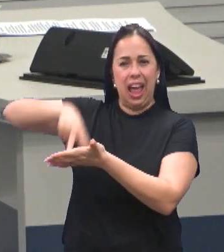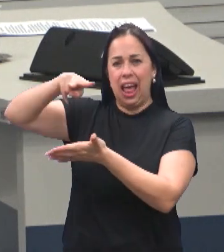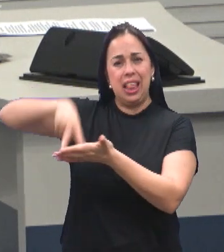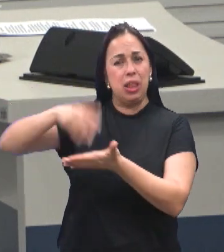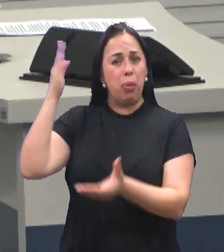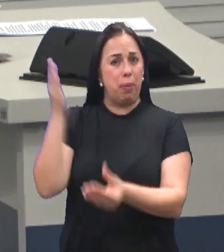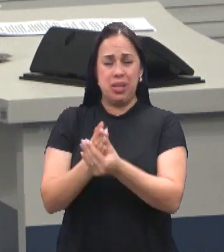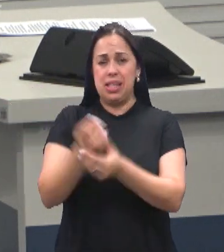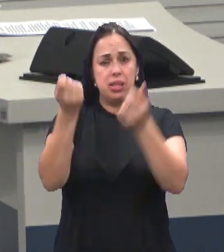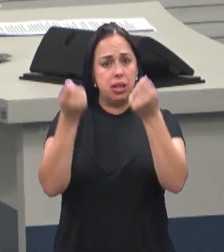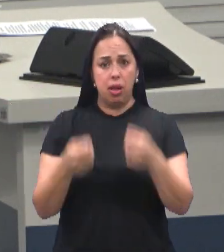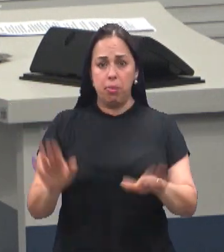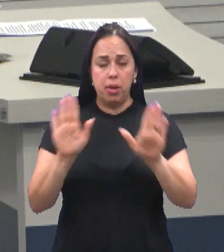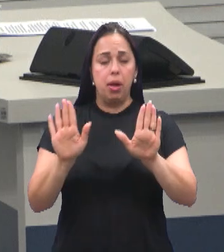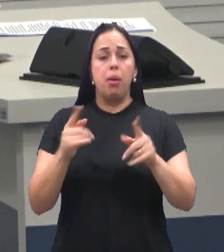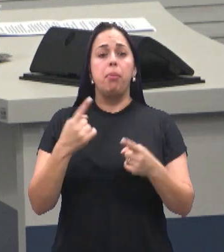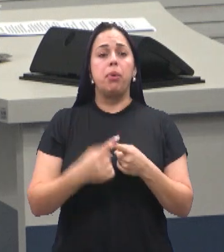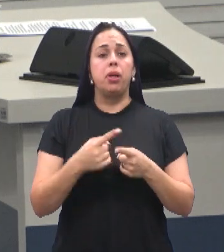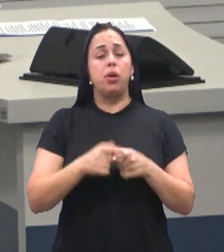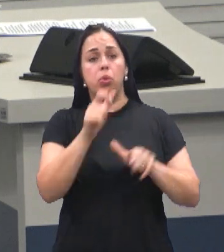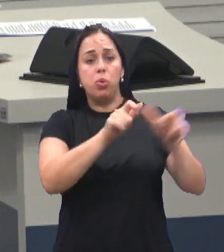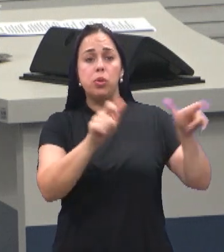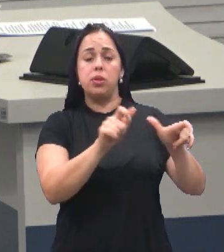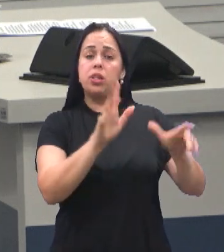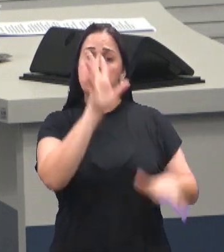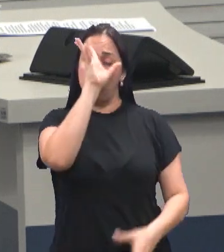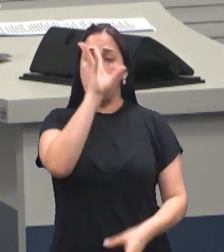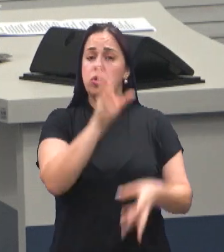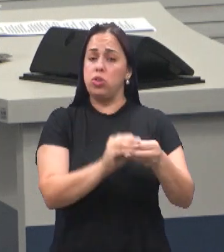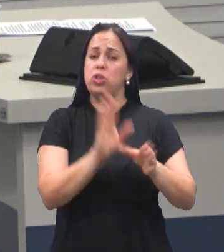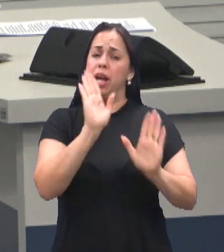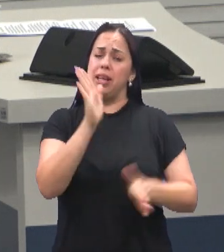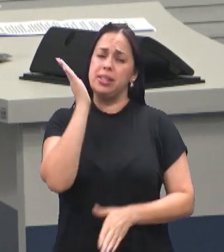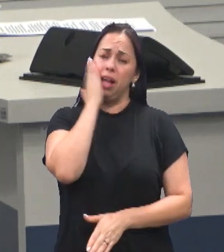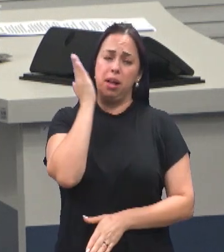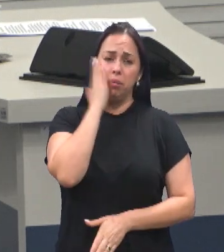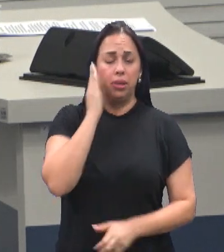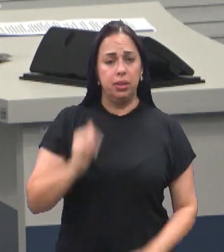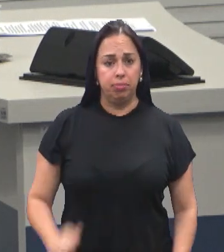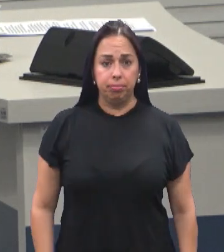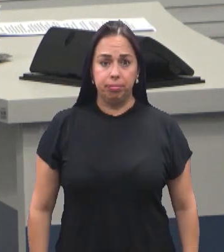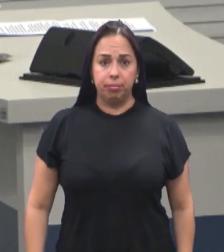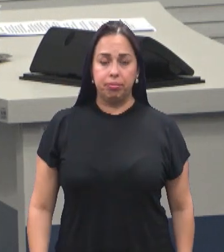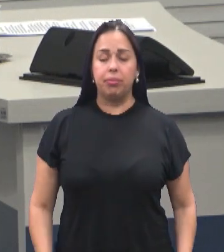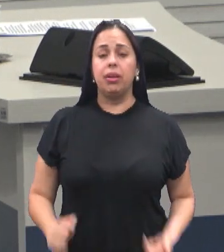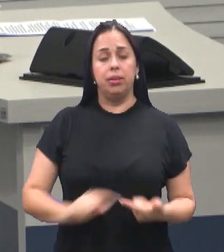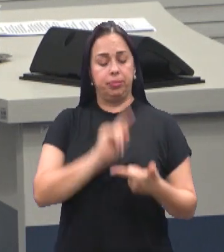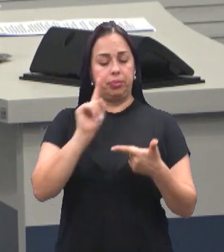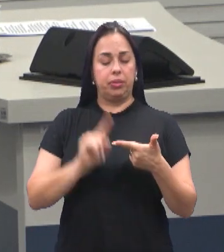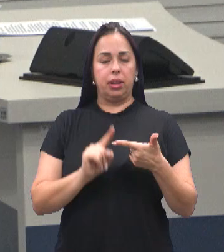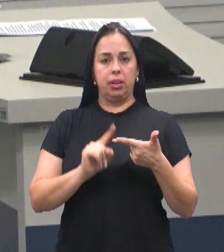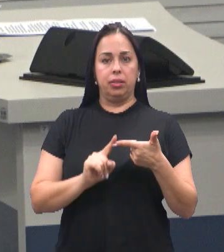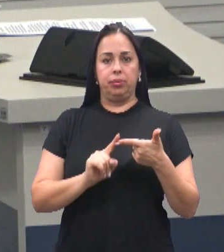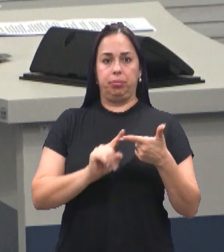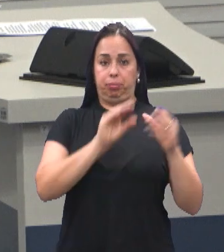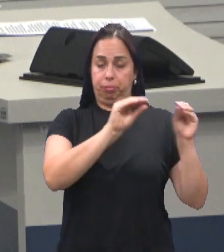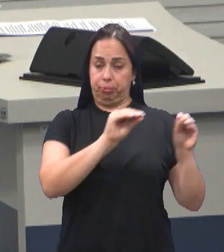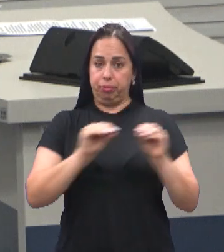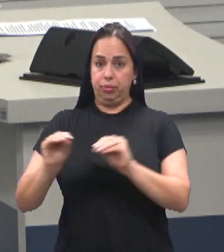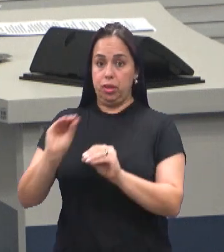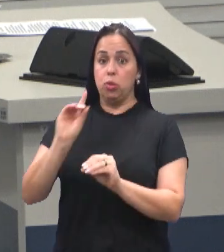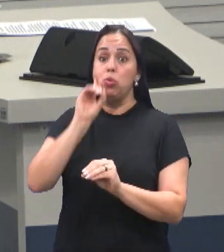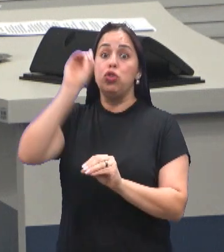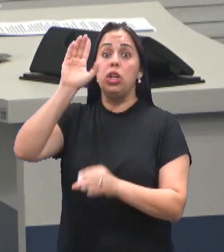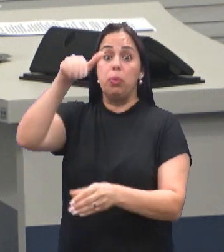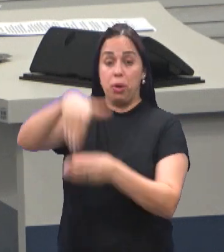da pauta por serem de conhecimento de todos os vereadores. Solicito o adiamento por uma sessão dos